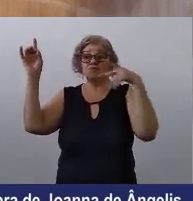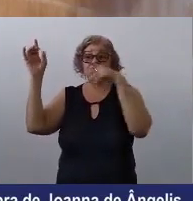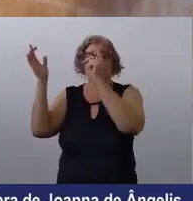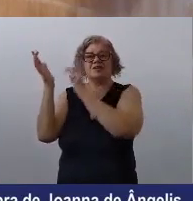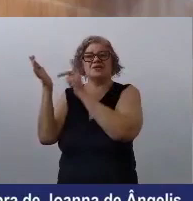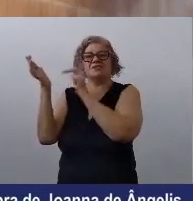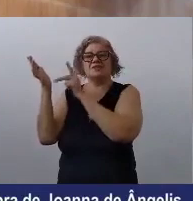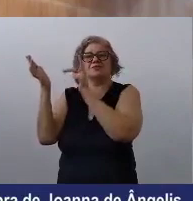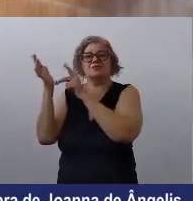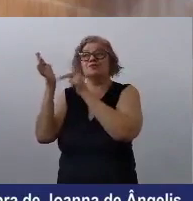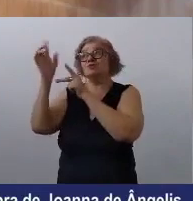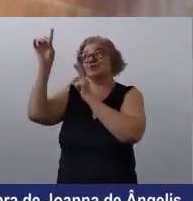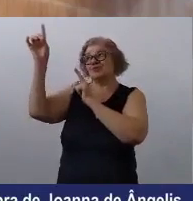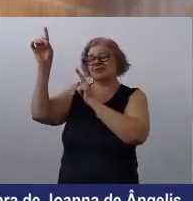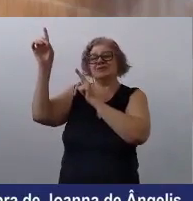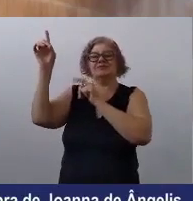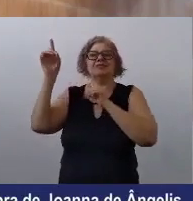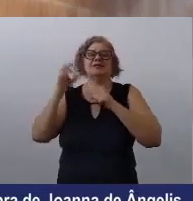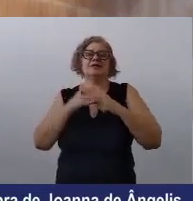sua verdade.